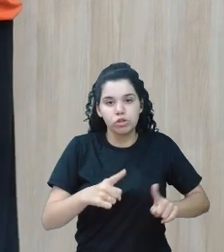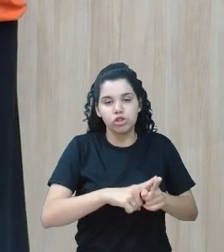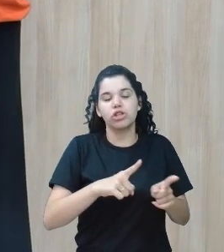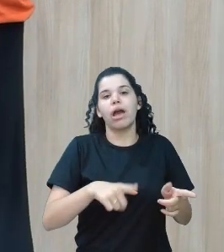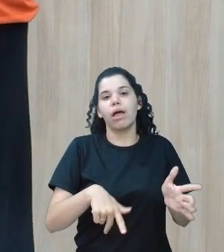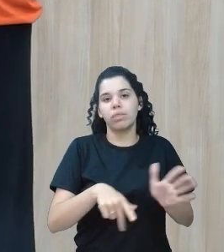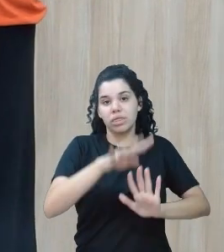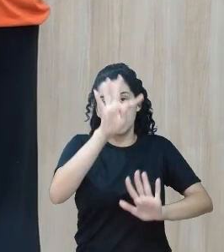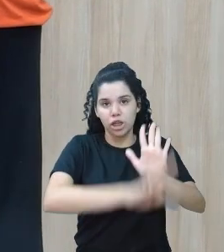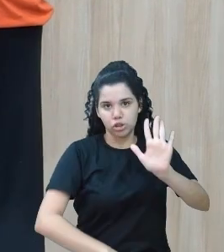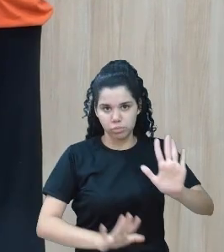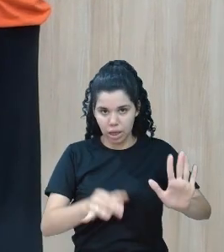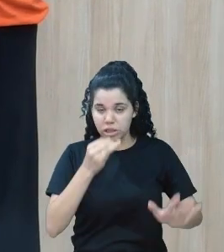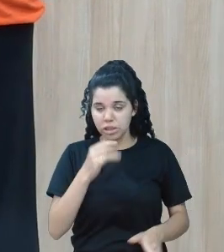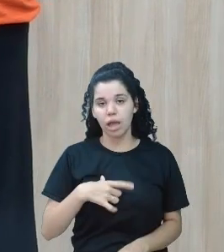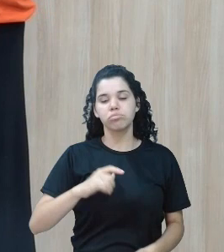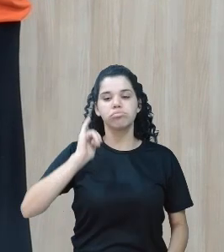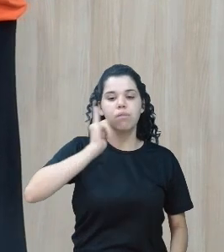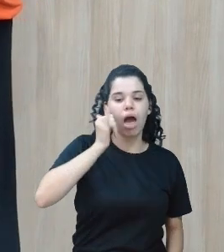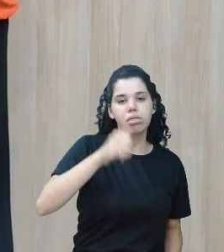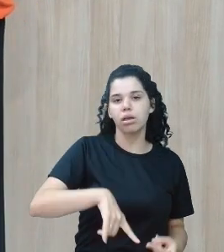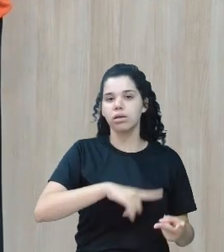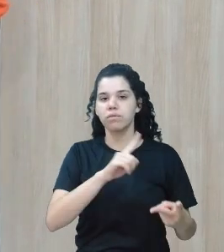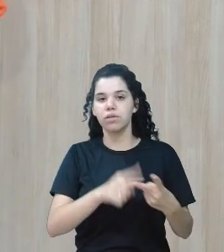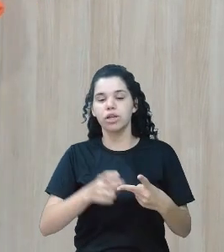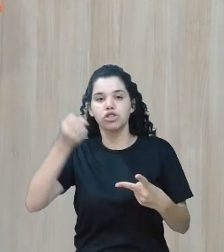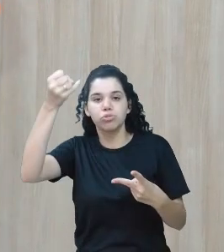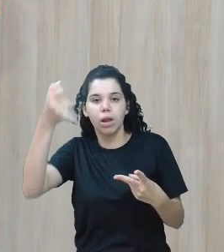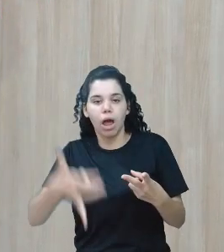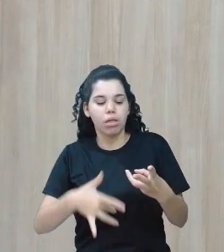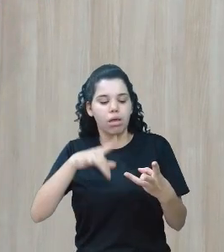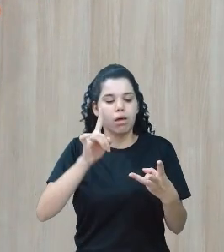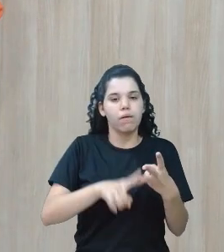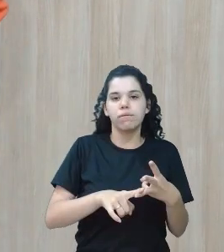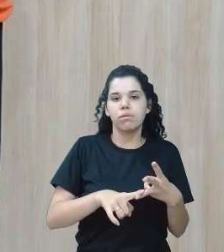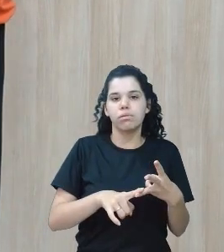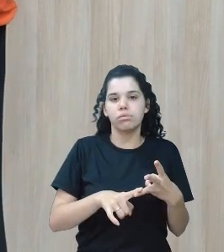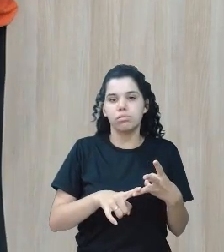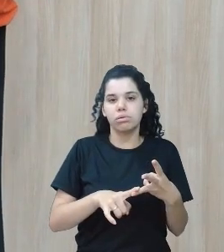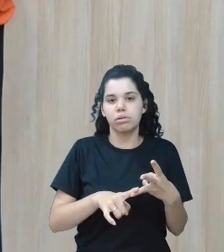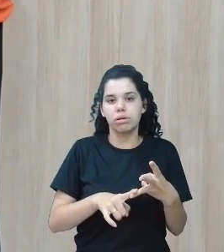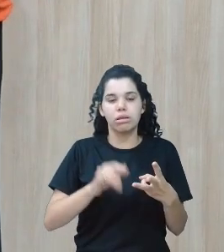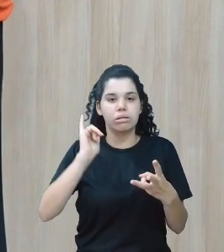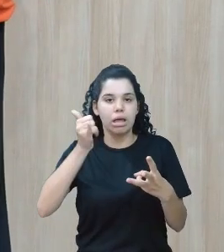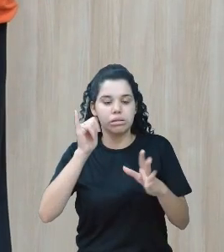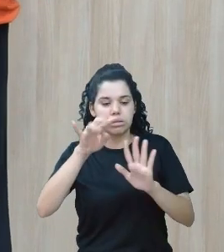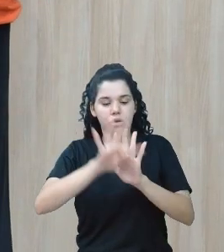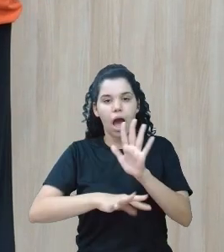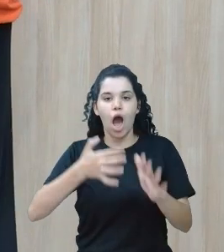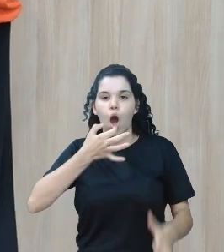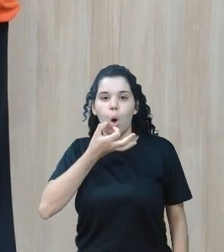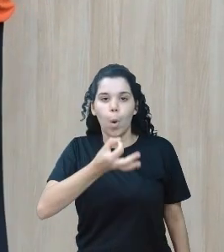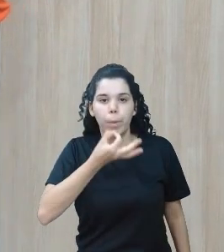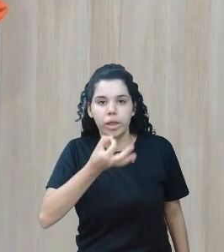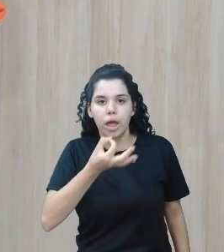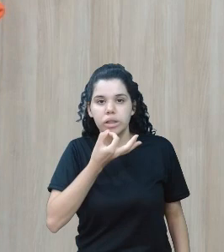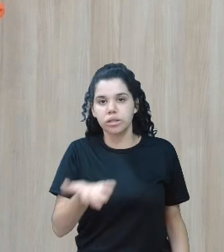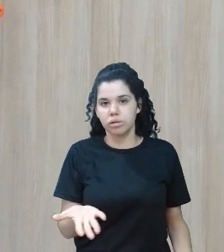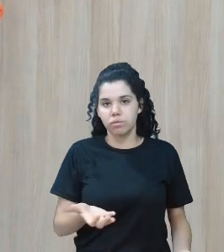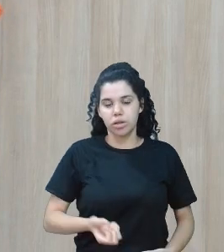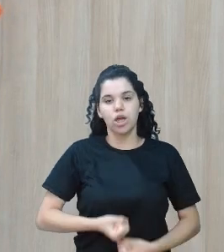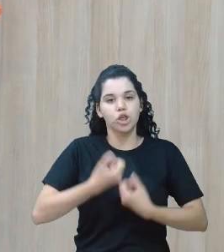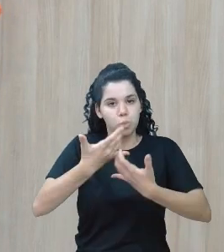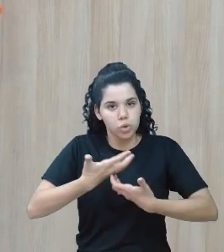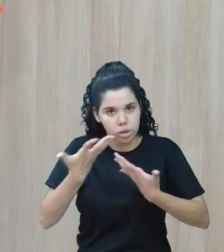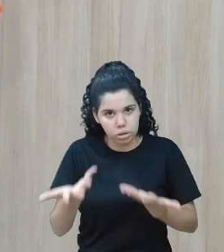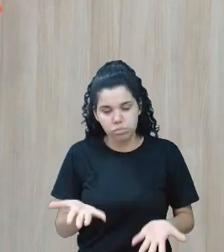trabalhar gênero, o tipo narrativo, descritivo, dissertativo, argumentativo e